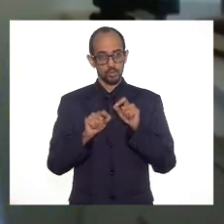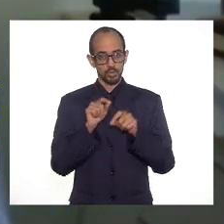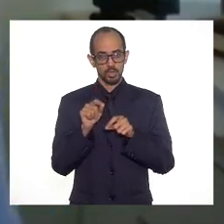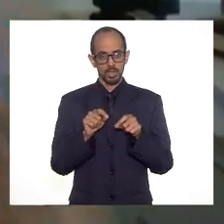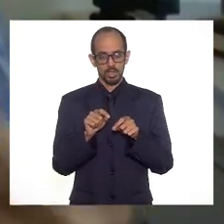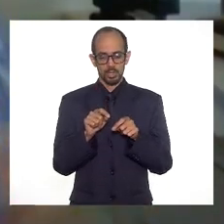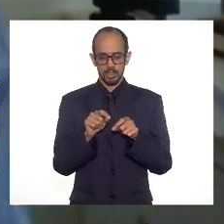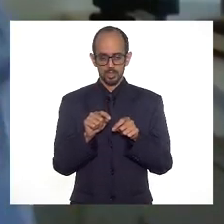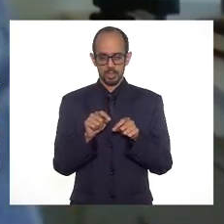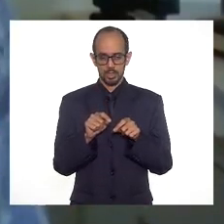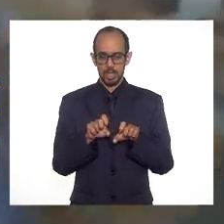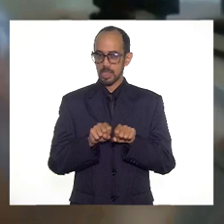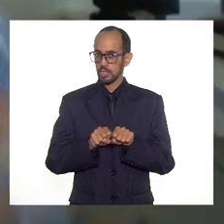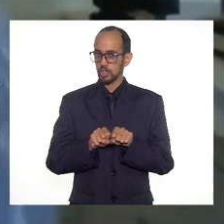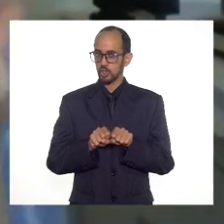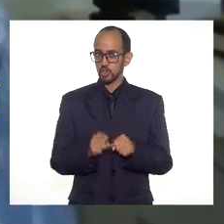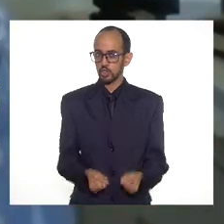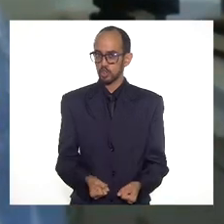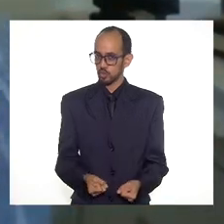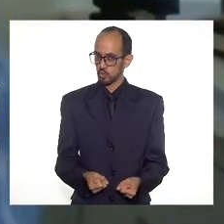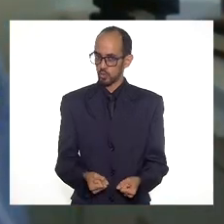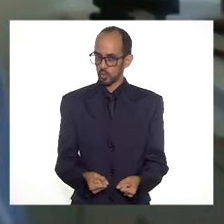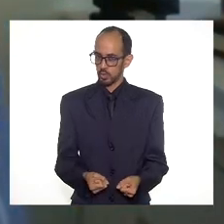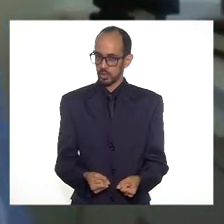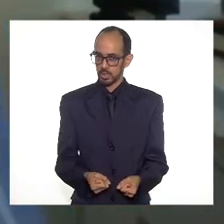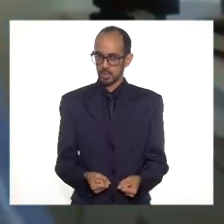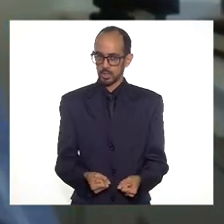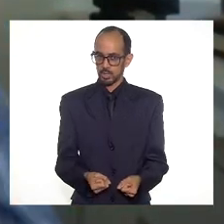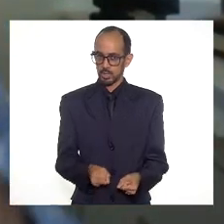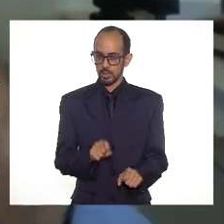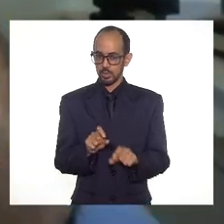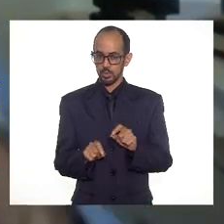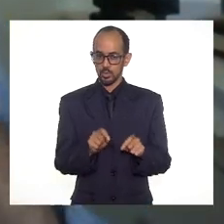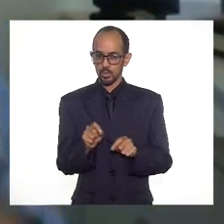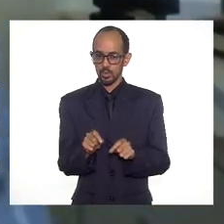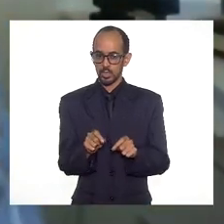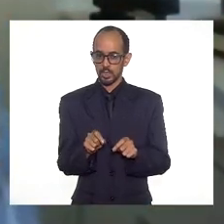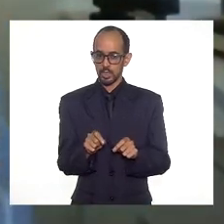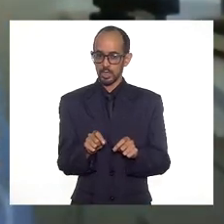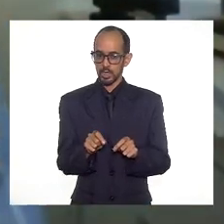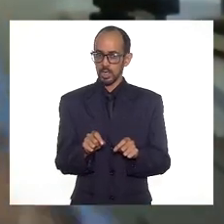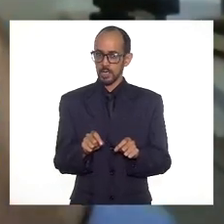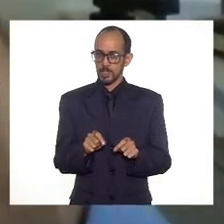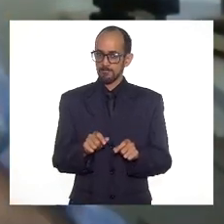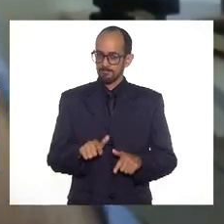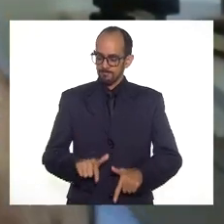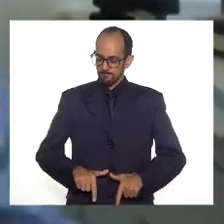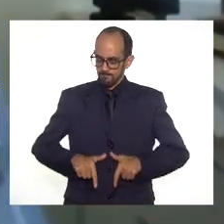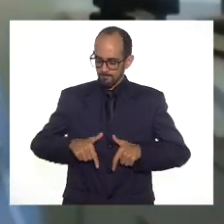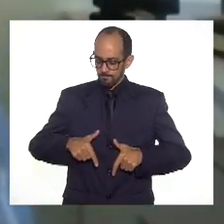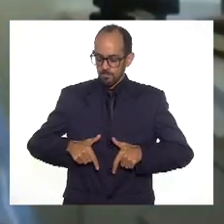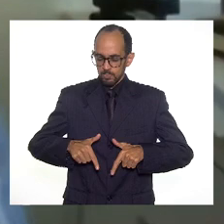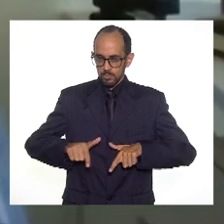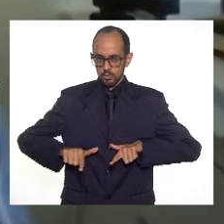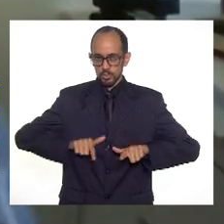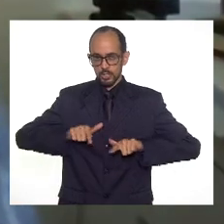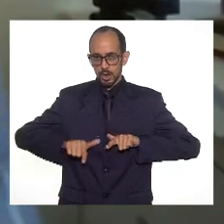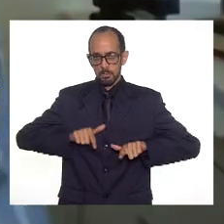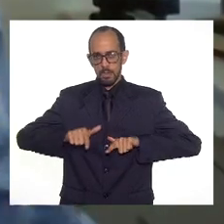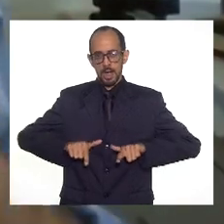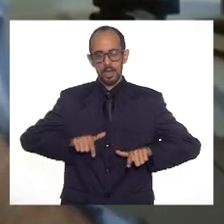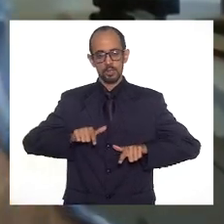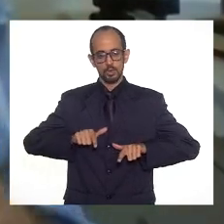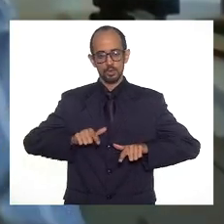de jeito e sob hipótese alguma a força de trabalho e a qualificação do